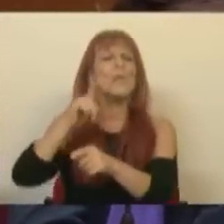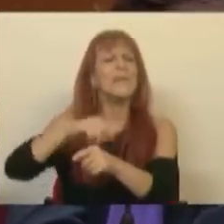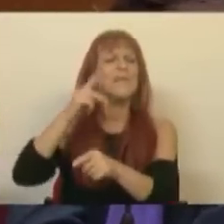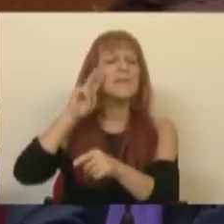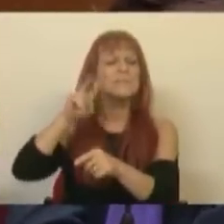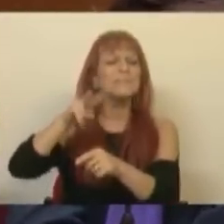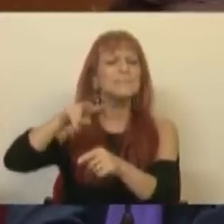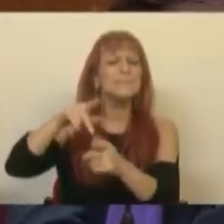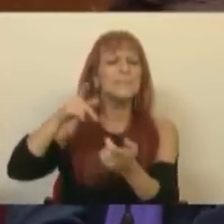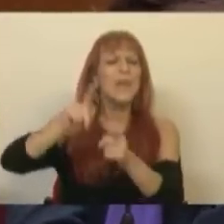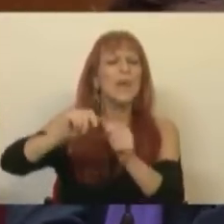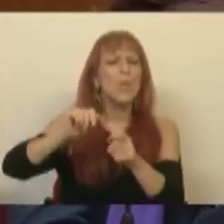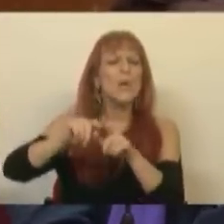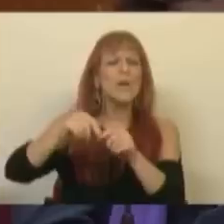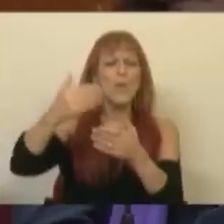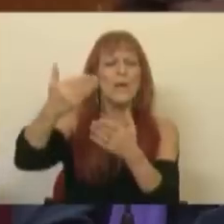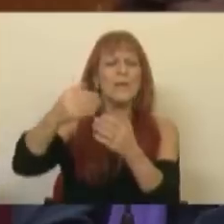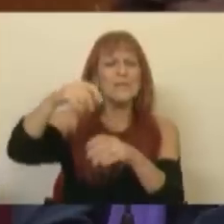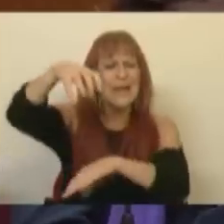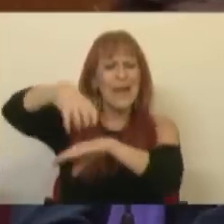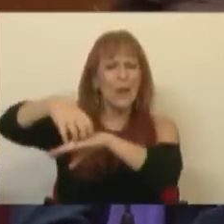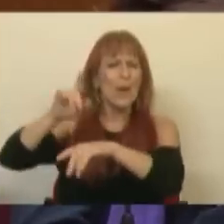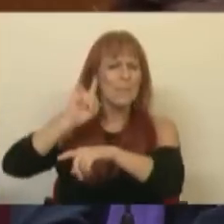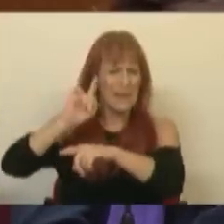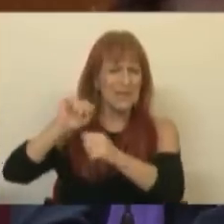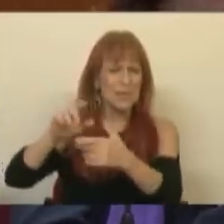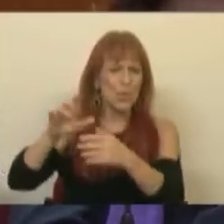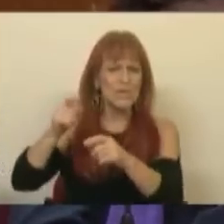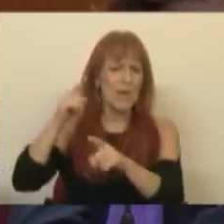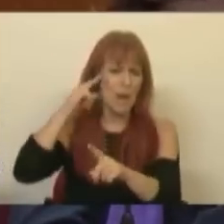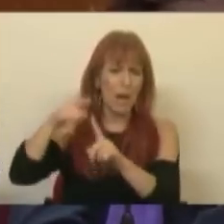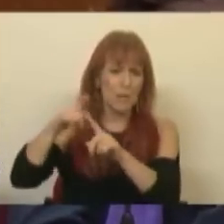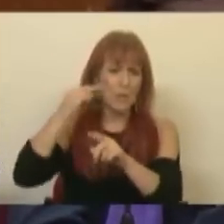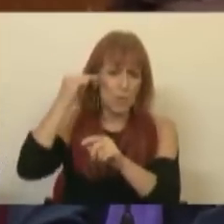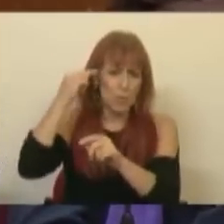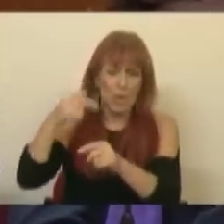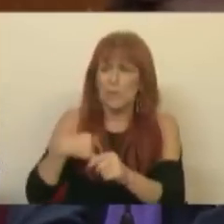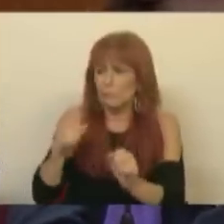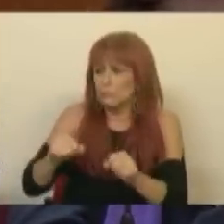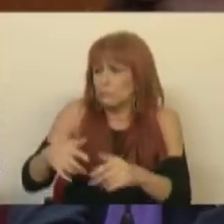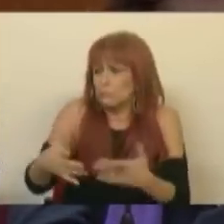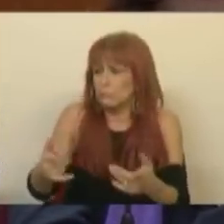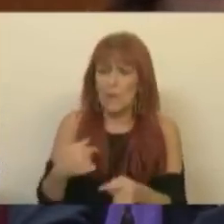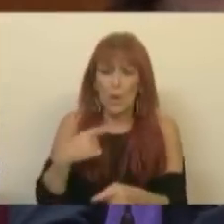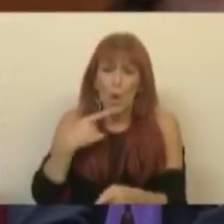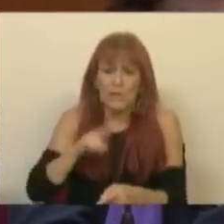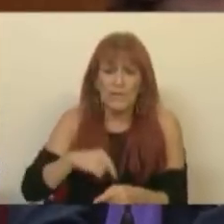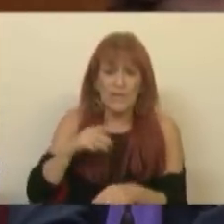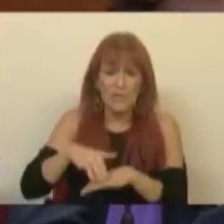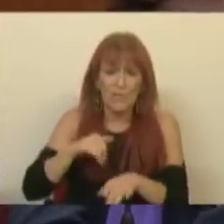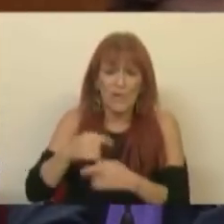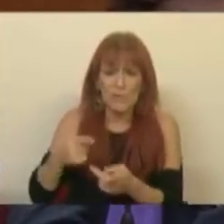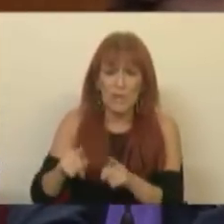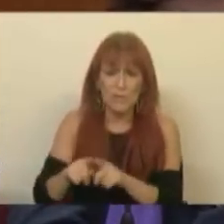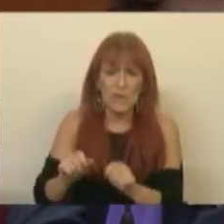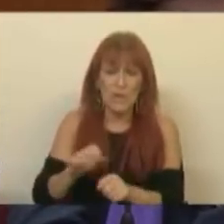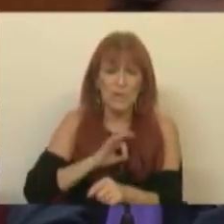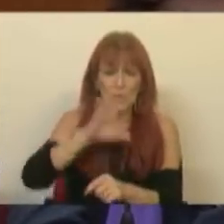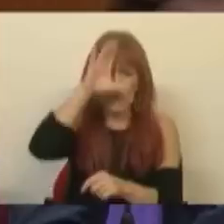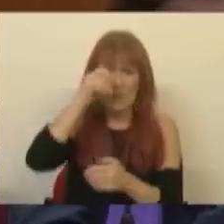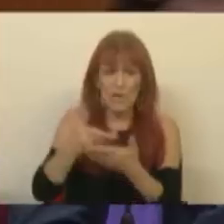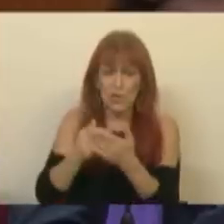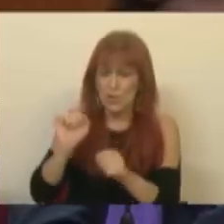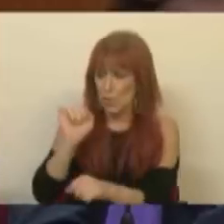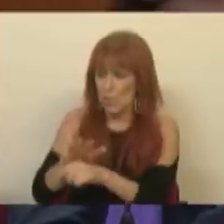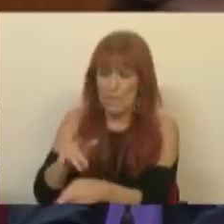se aquele estabelecimento merece mesmo com certeza não custa nada voltar a fazer a solicitar o senhor Ministro da